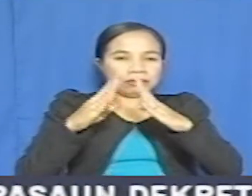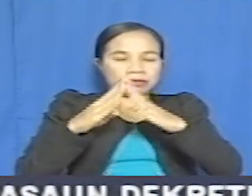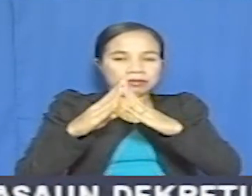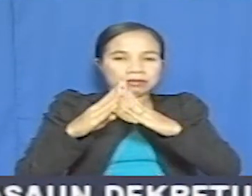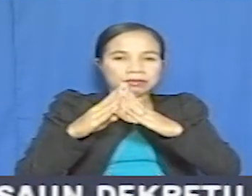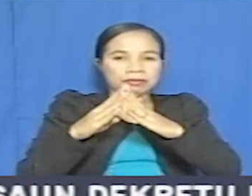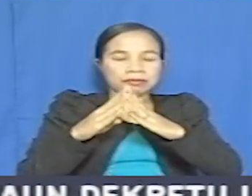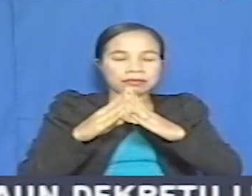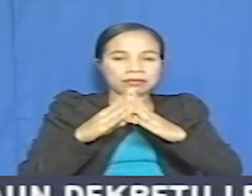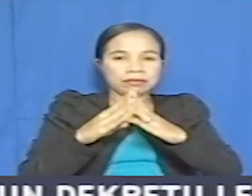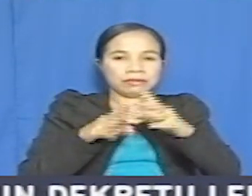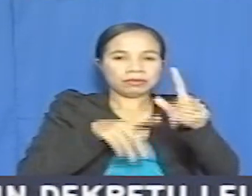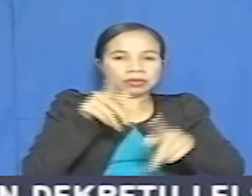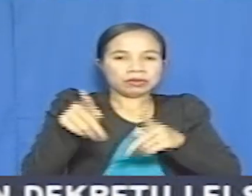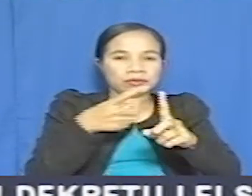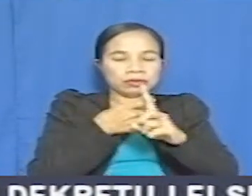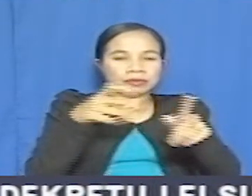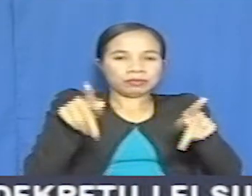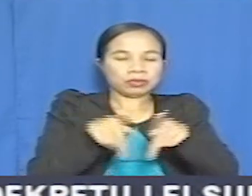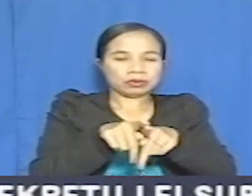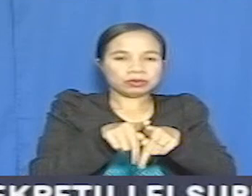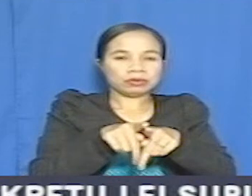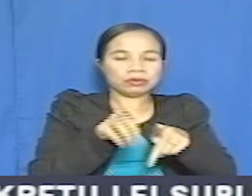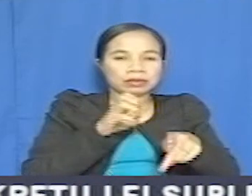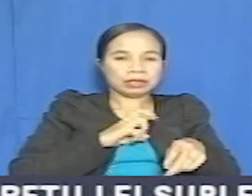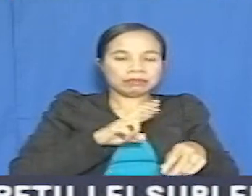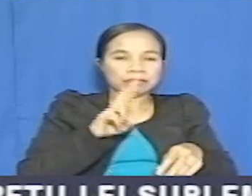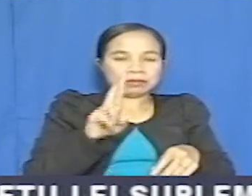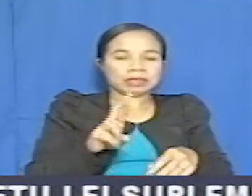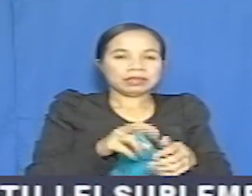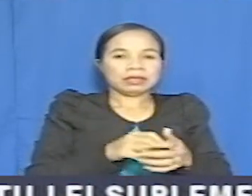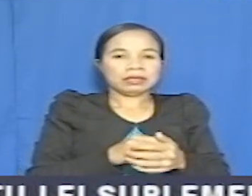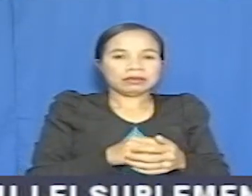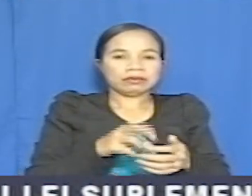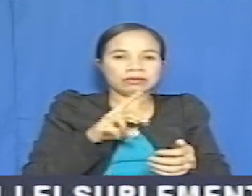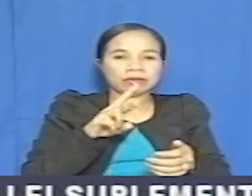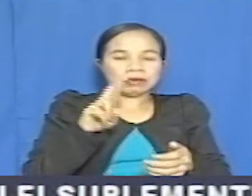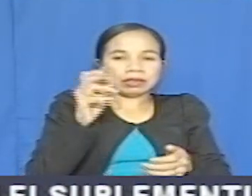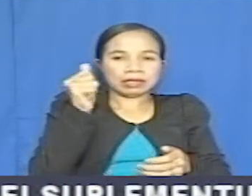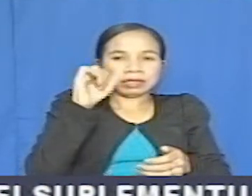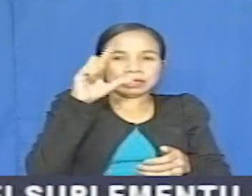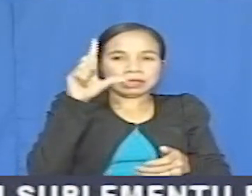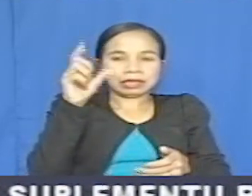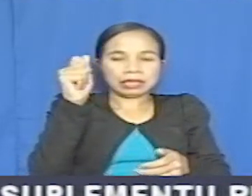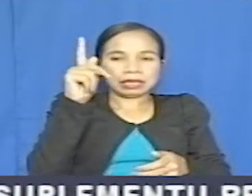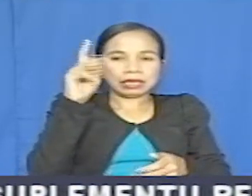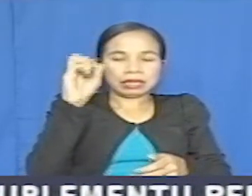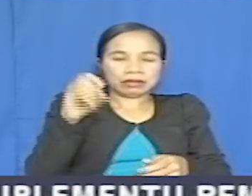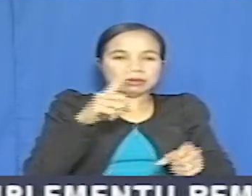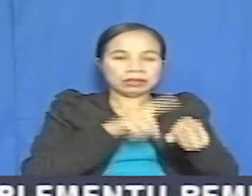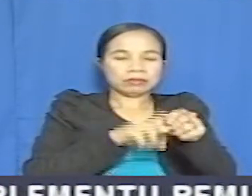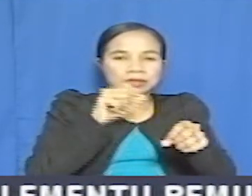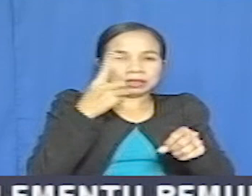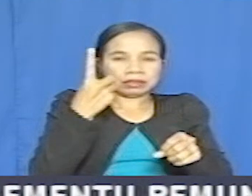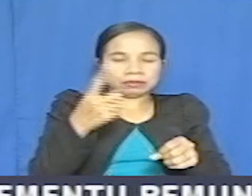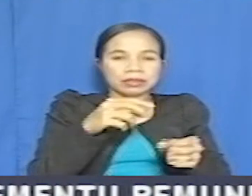domiciliário geral, a população se posto administrativo Hermera no posto administrativo Railaco, Totuku Sanulu Resin Ida, Liu